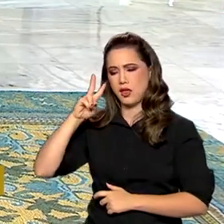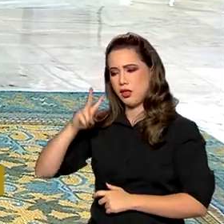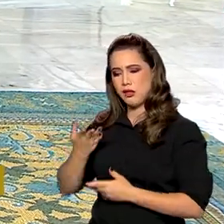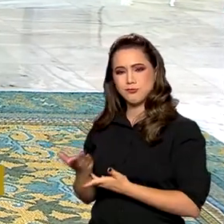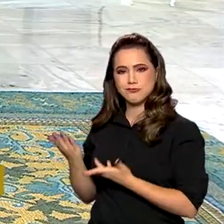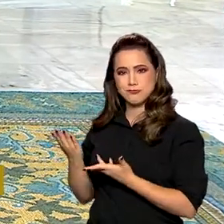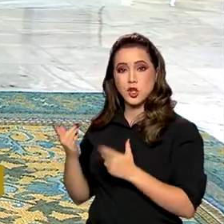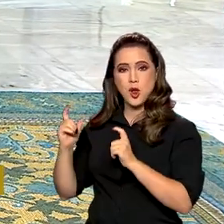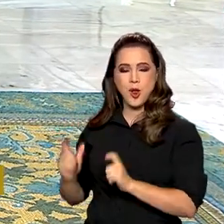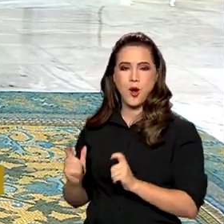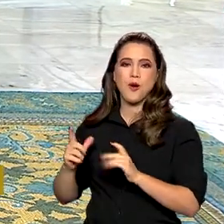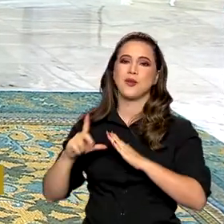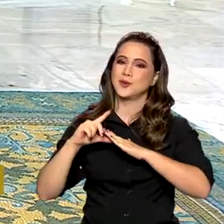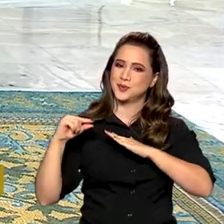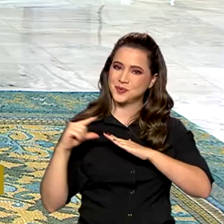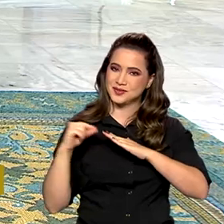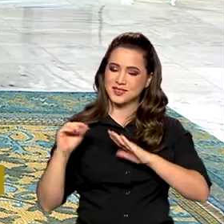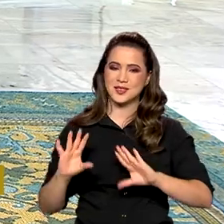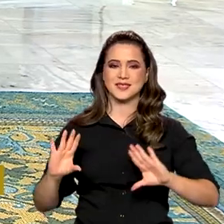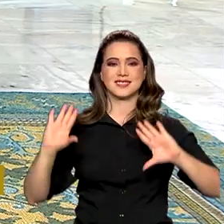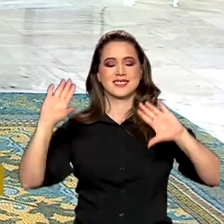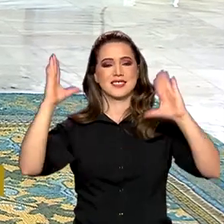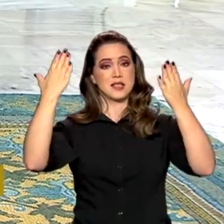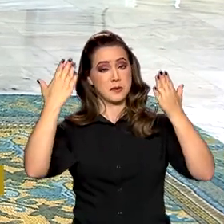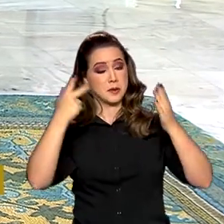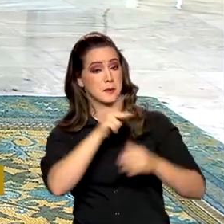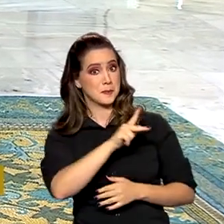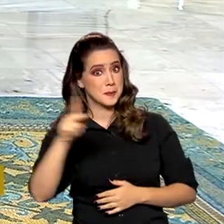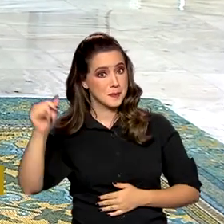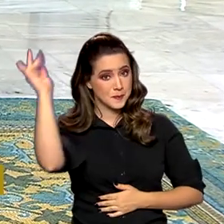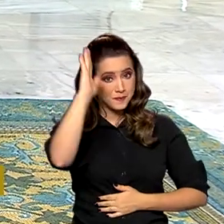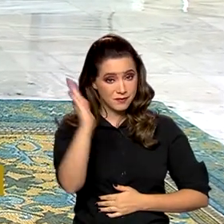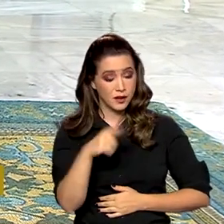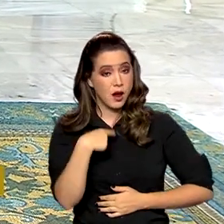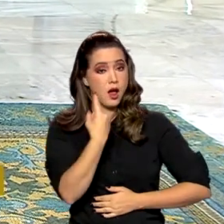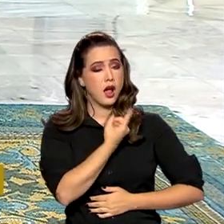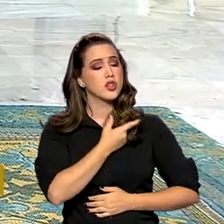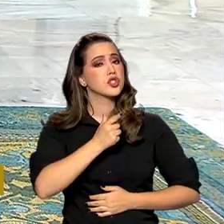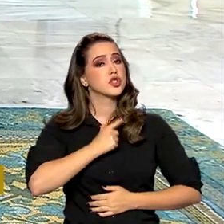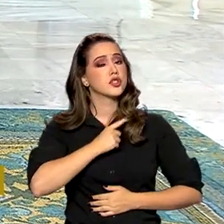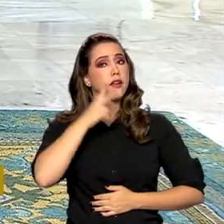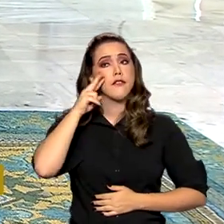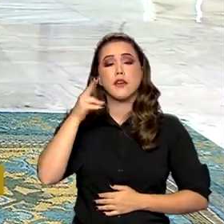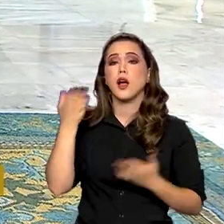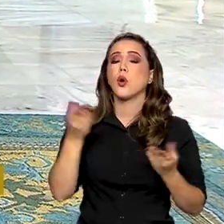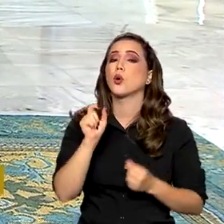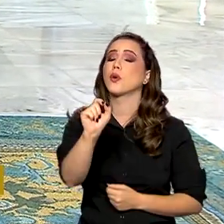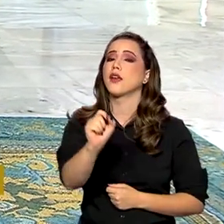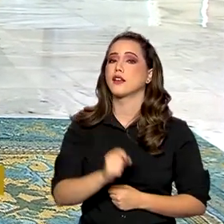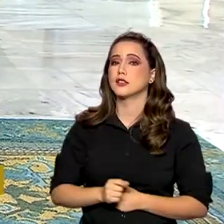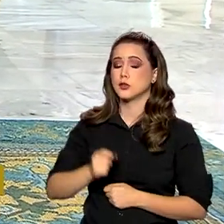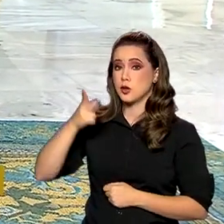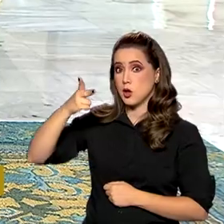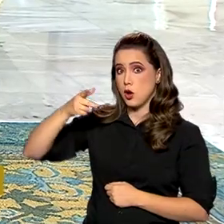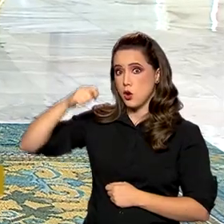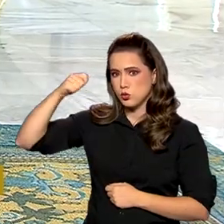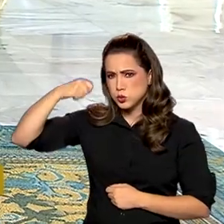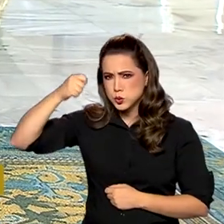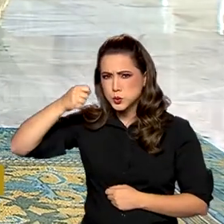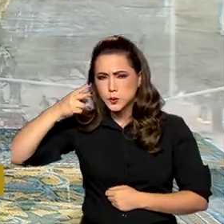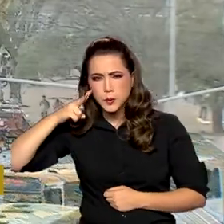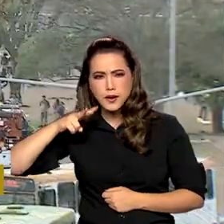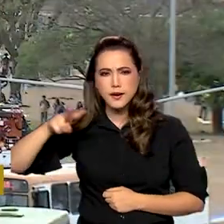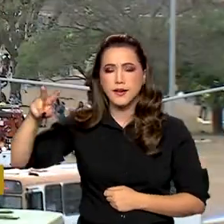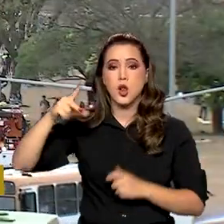Planalto, onde ocorrem as cerimônias da Presidência da República. A gente tem agora imagens ao vivo da Esplanada dos